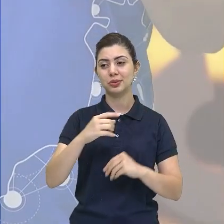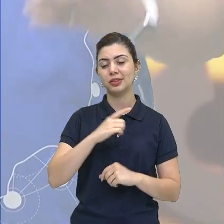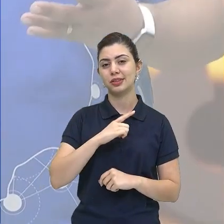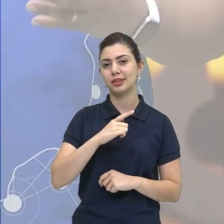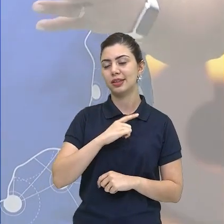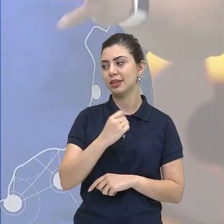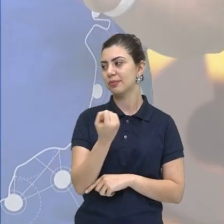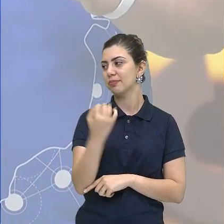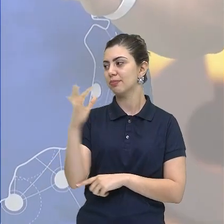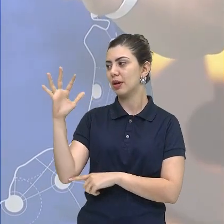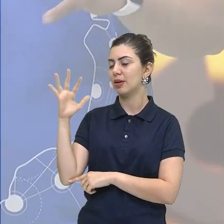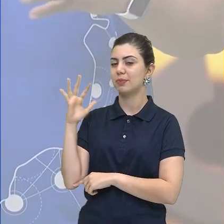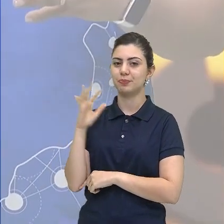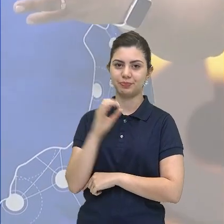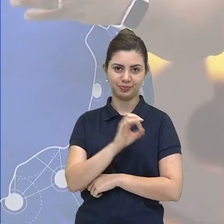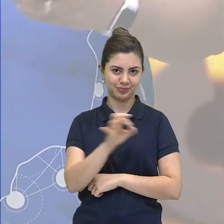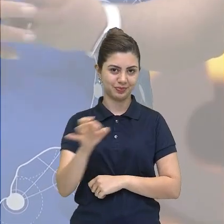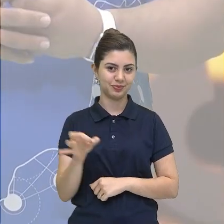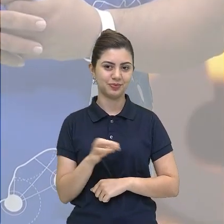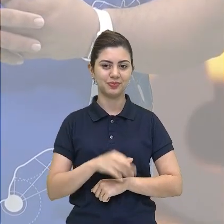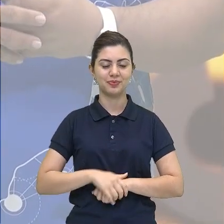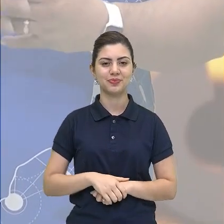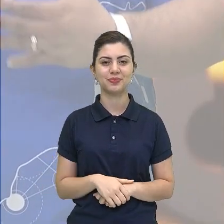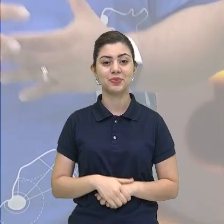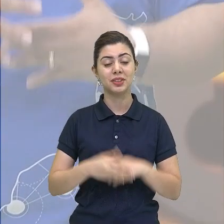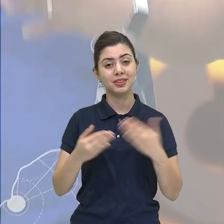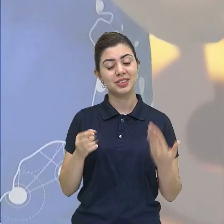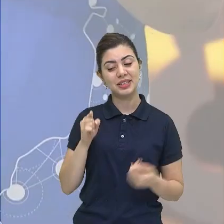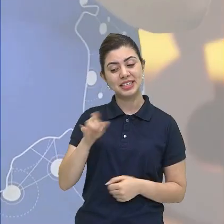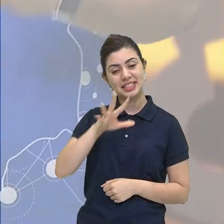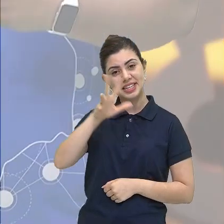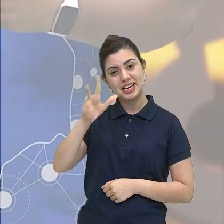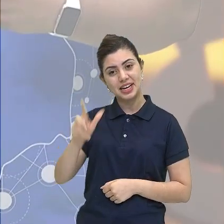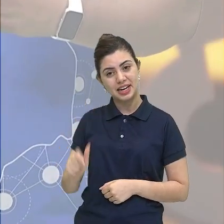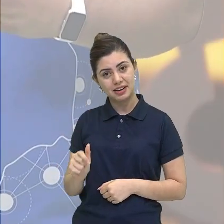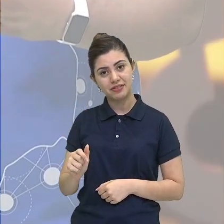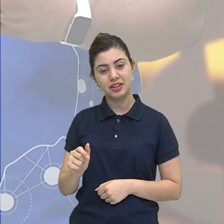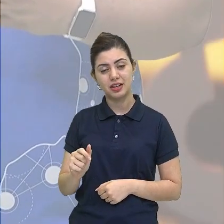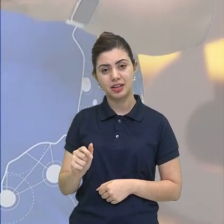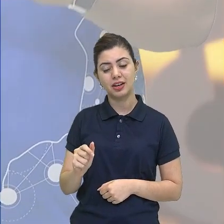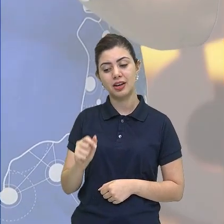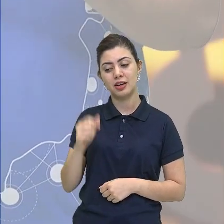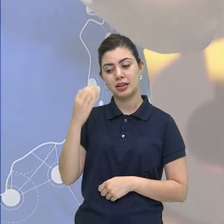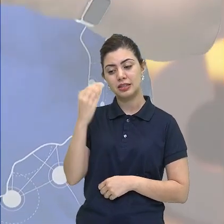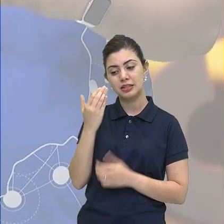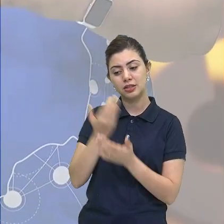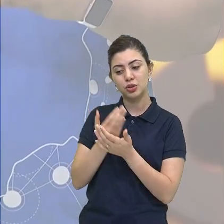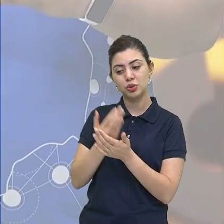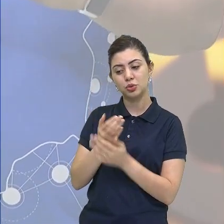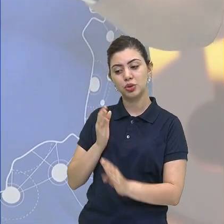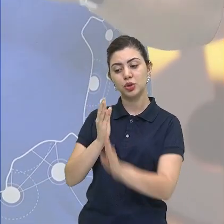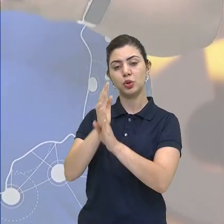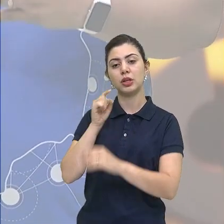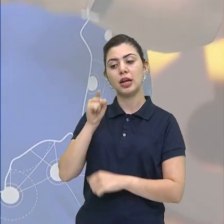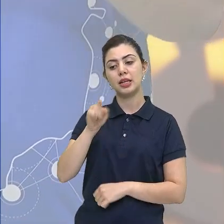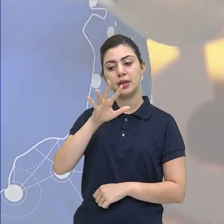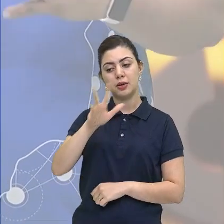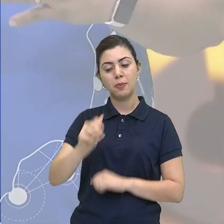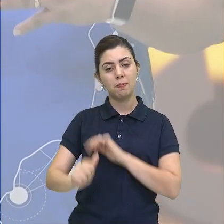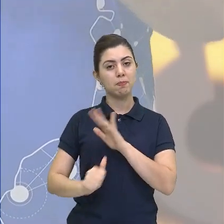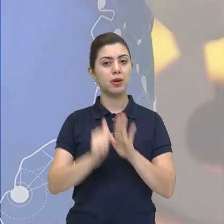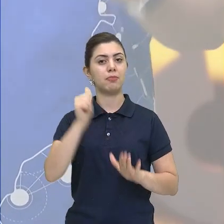sobre a Terra, certo? Por isso, a África é apontada como um continente ancestral